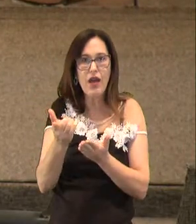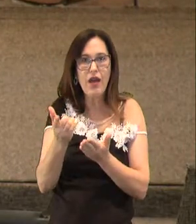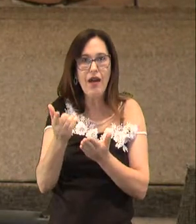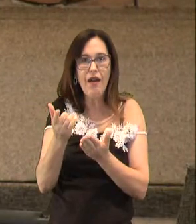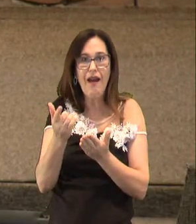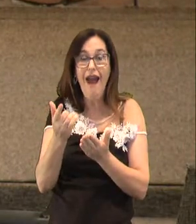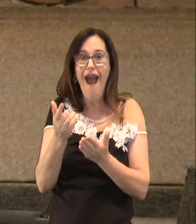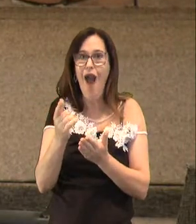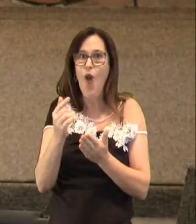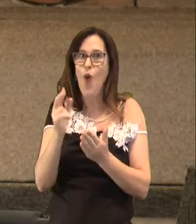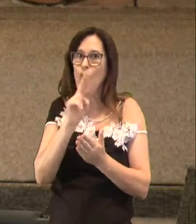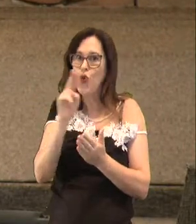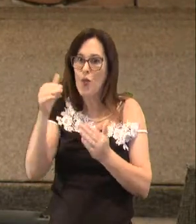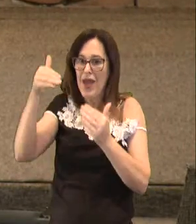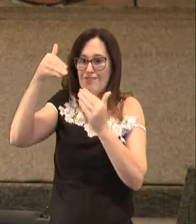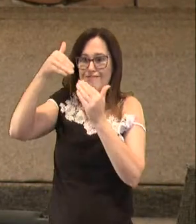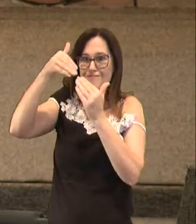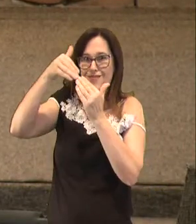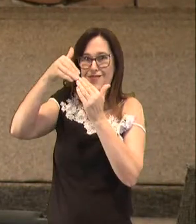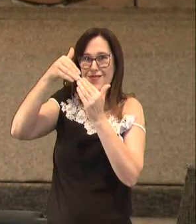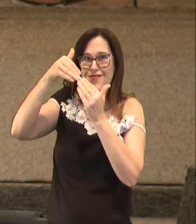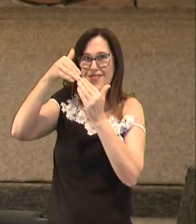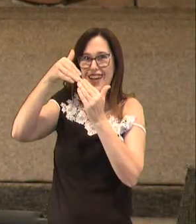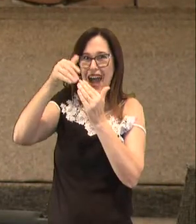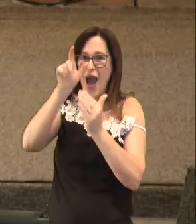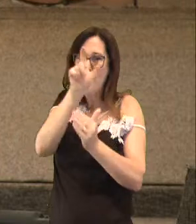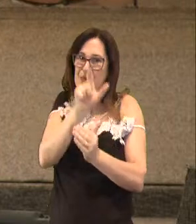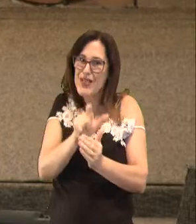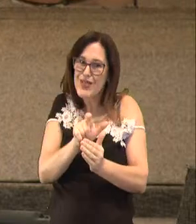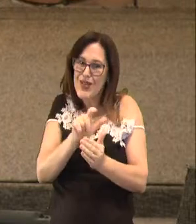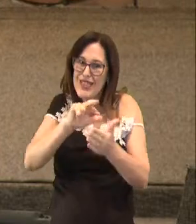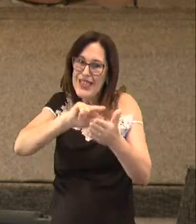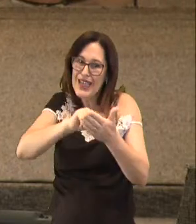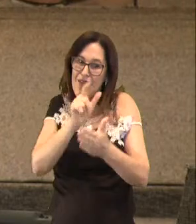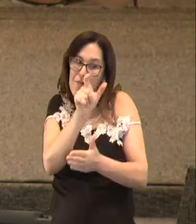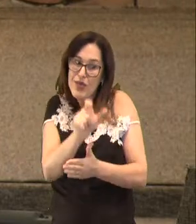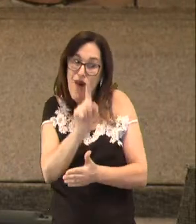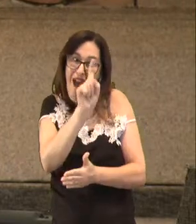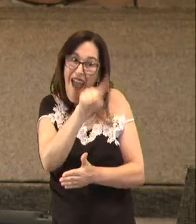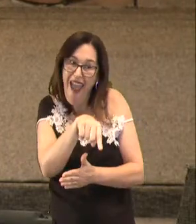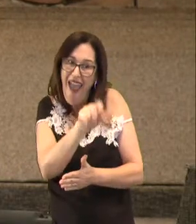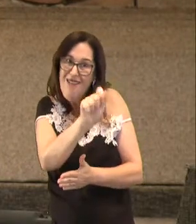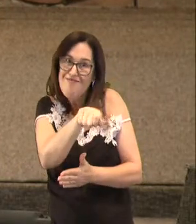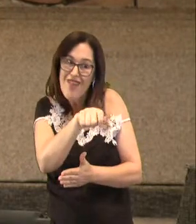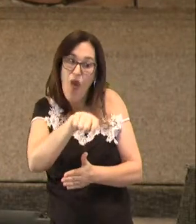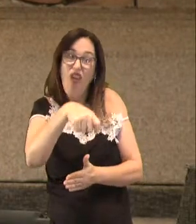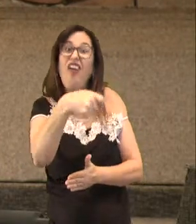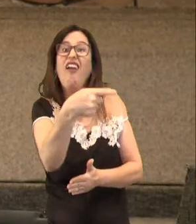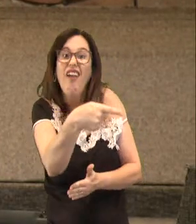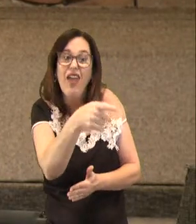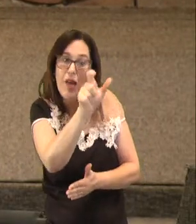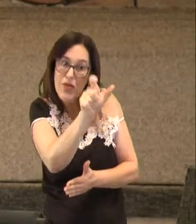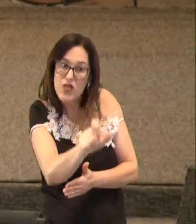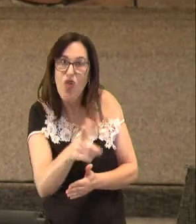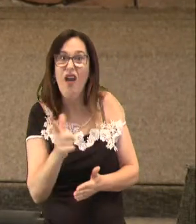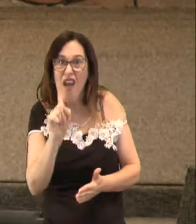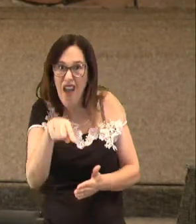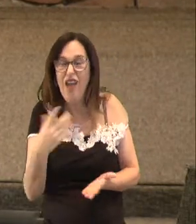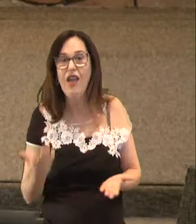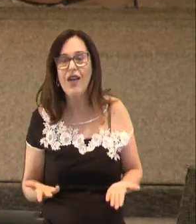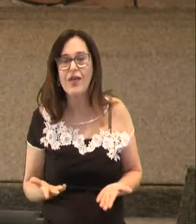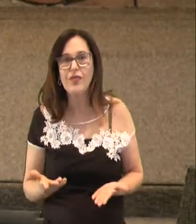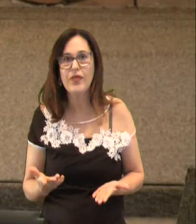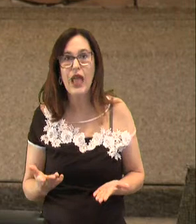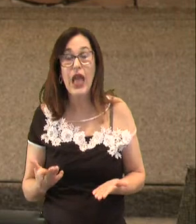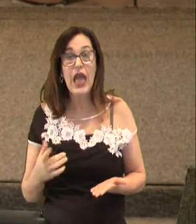dissociado da pessoa. O nome significava o que aquela pessoa é. Então nós não estamos